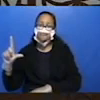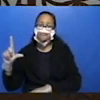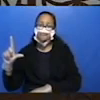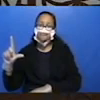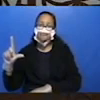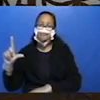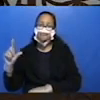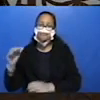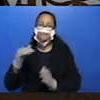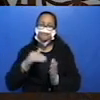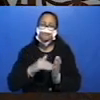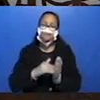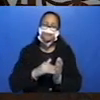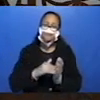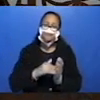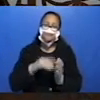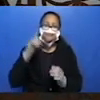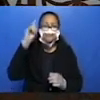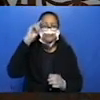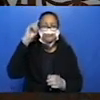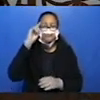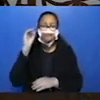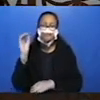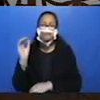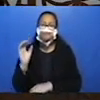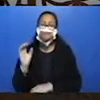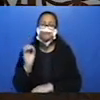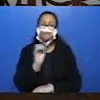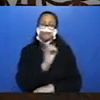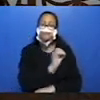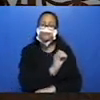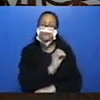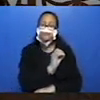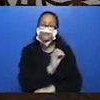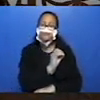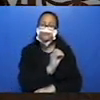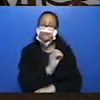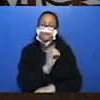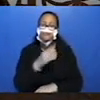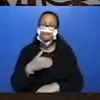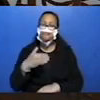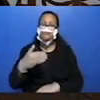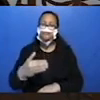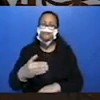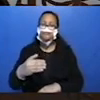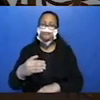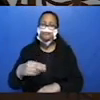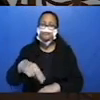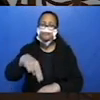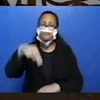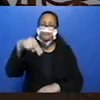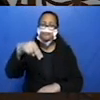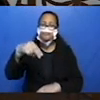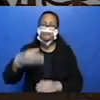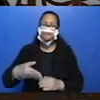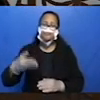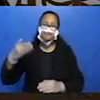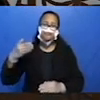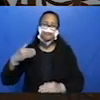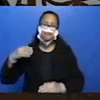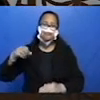do dia é o oeste. A minha frente indica o norte e as minhas costas indicam o